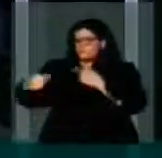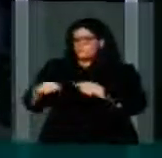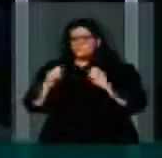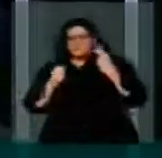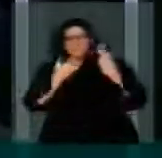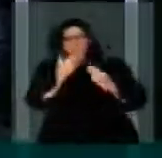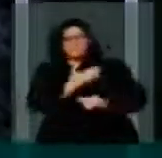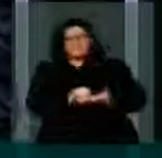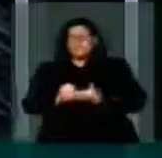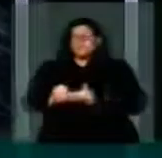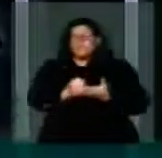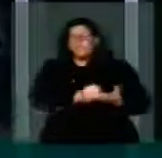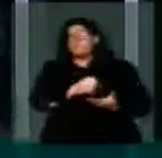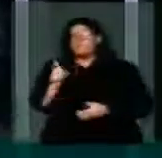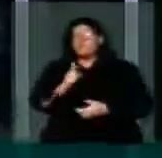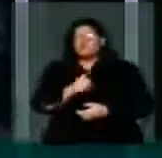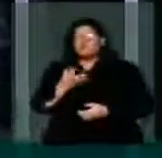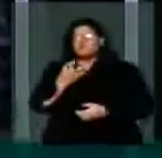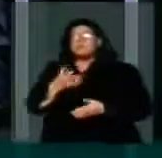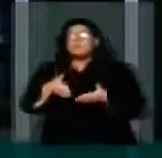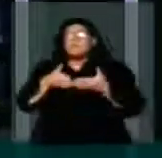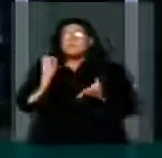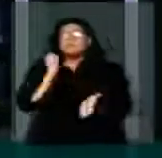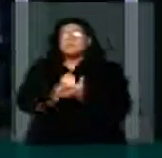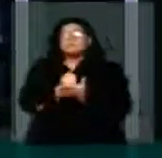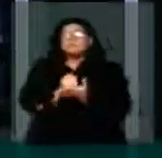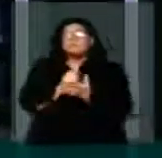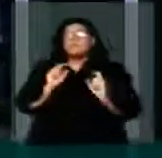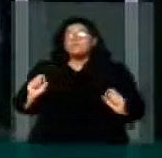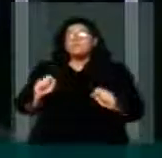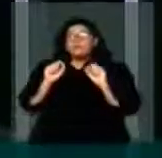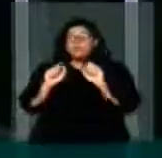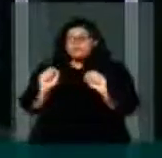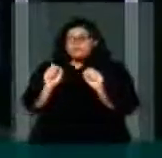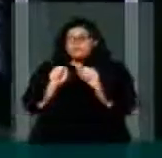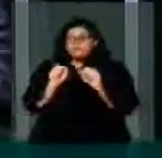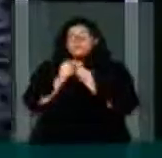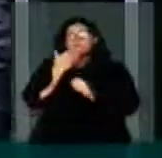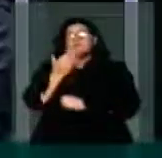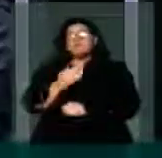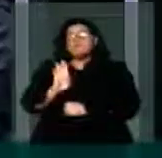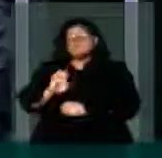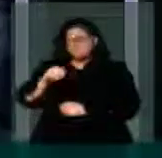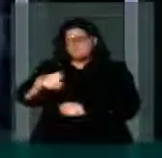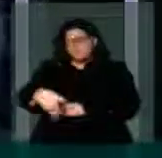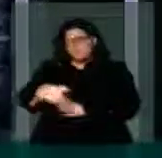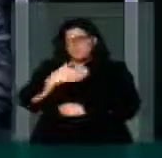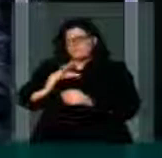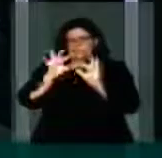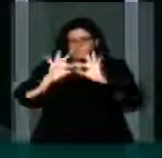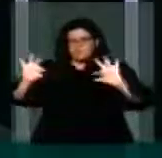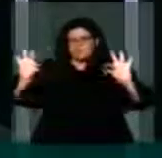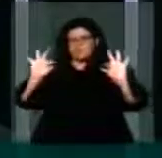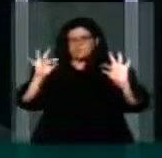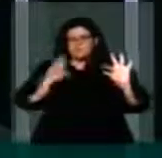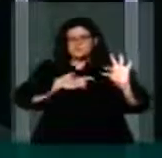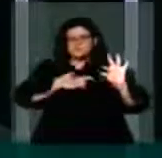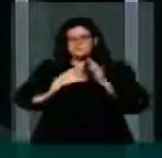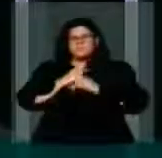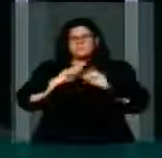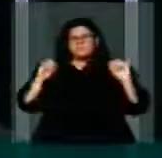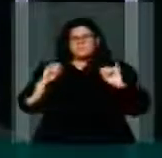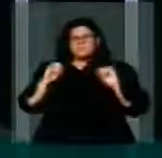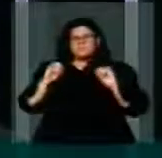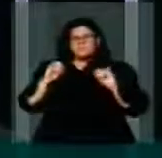a favor de algo novo, é ser a favor de algo do bem. A frase que eu escolhi para a minha campanha, e é o lema